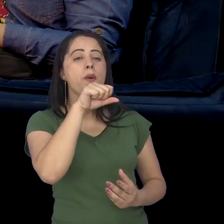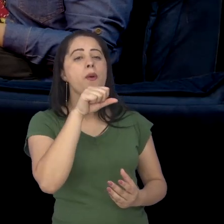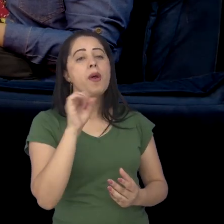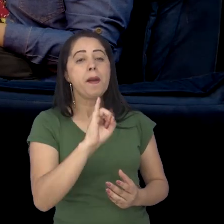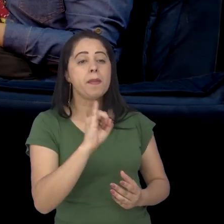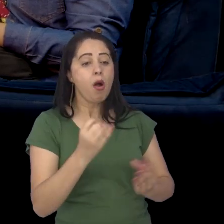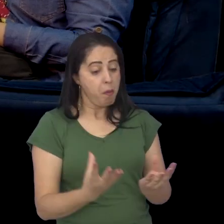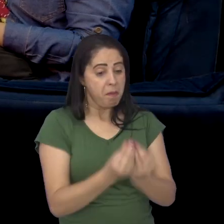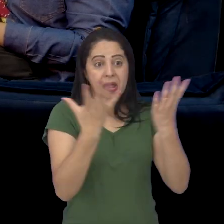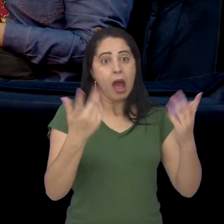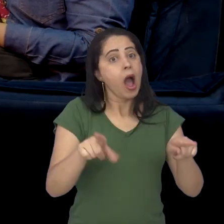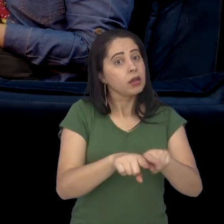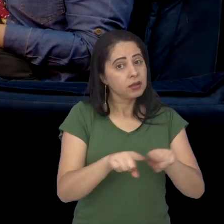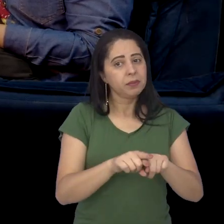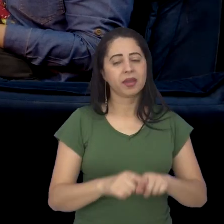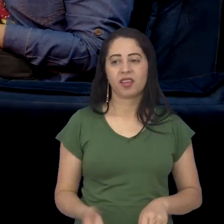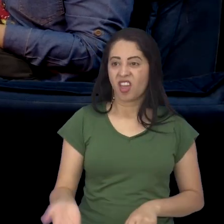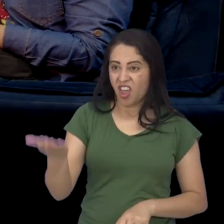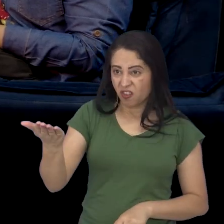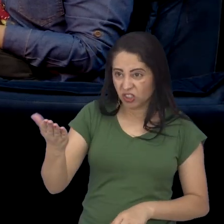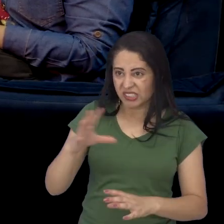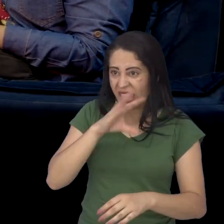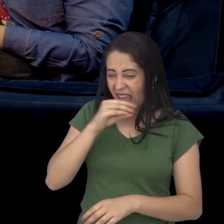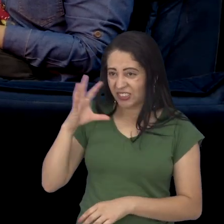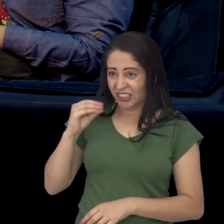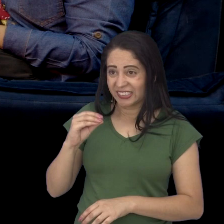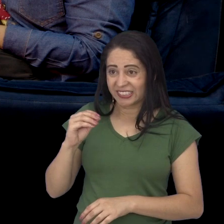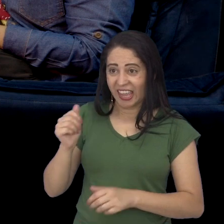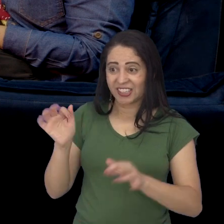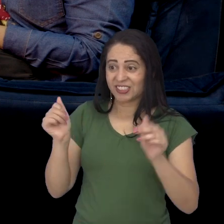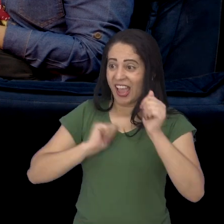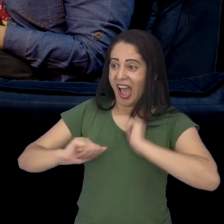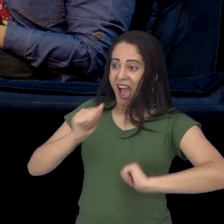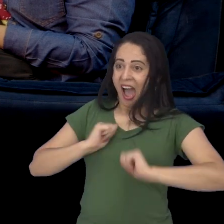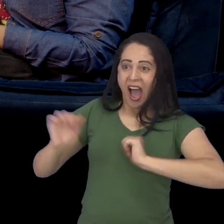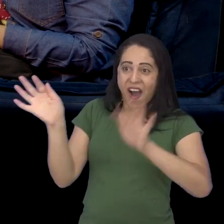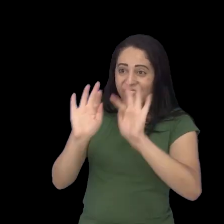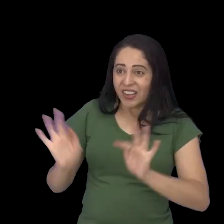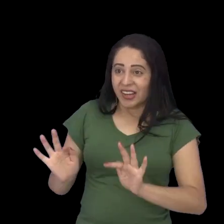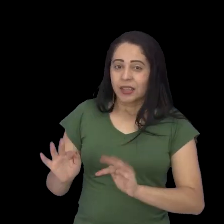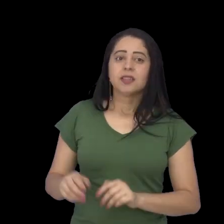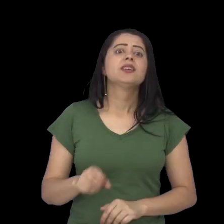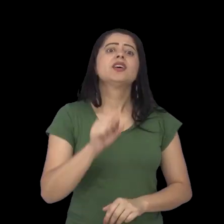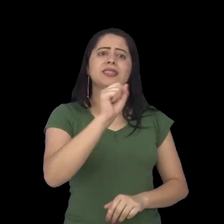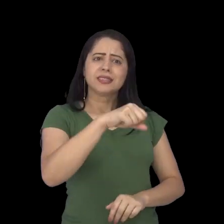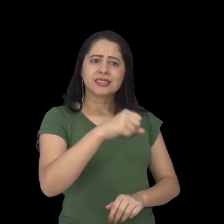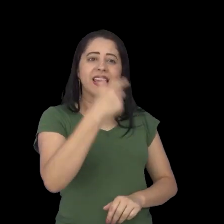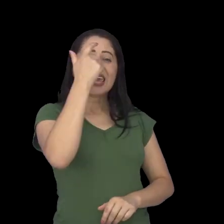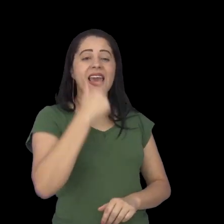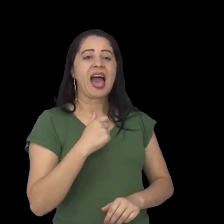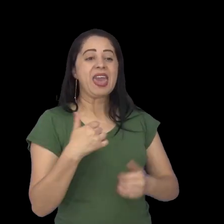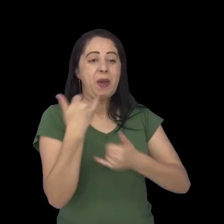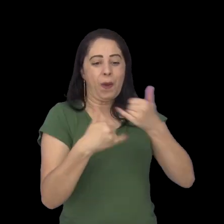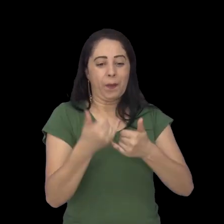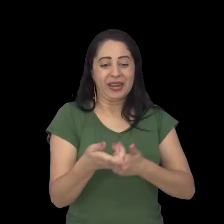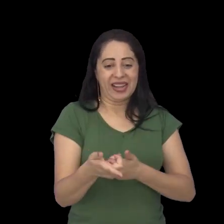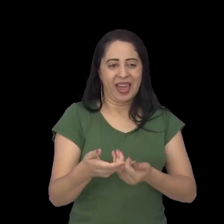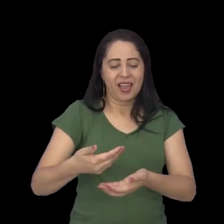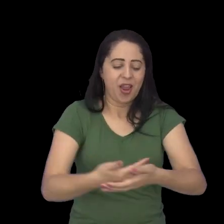né, já era adolescente, né? Ficou eufórica com o irmãozinho? Eu cheguei a brincar meio de boneca com ele,